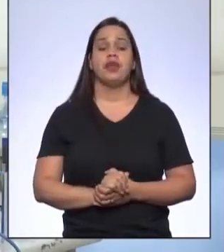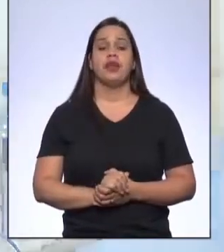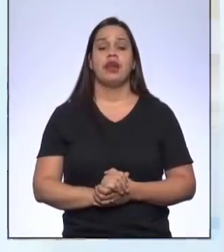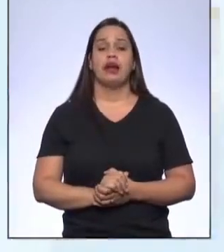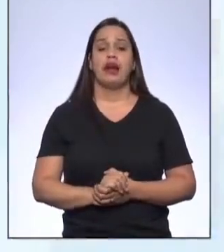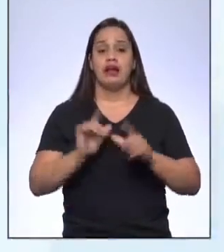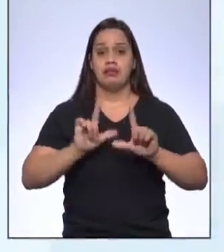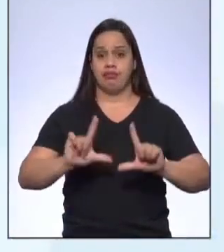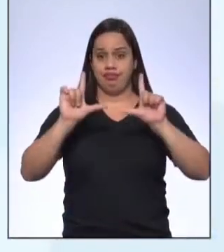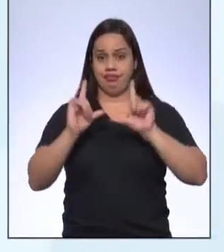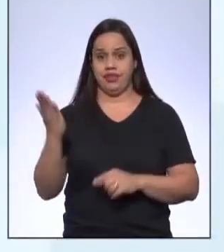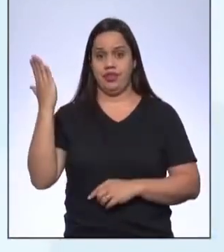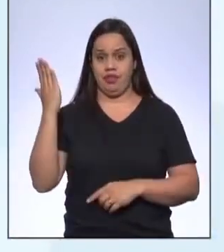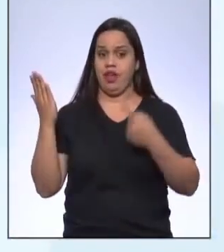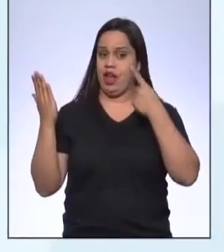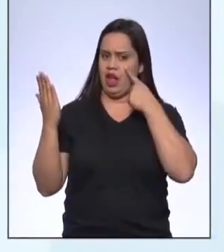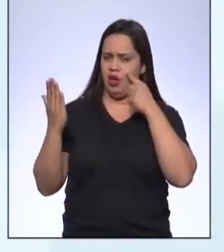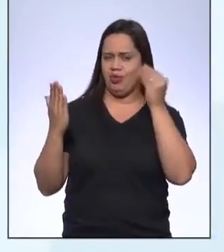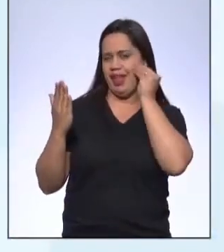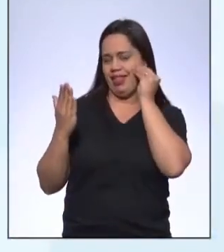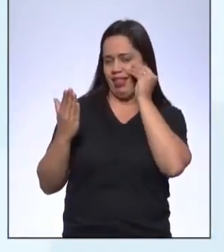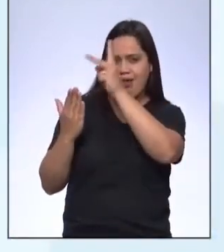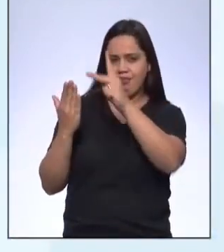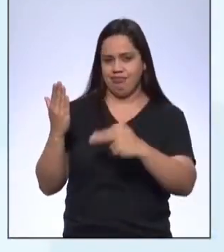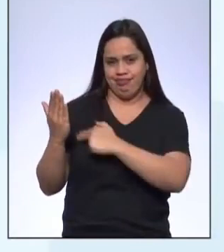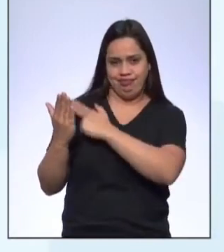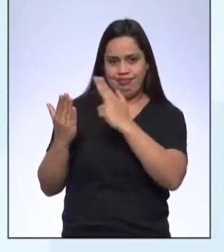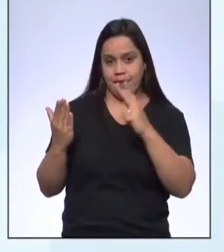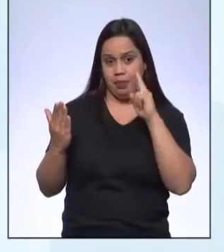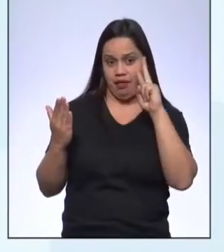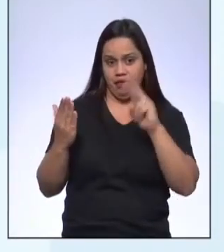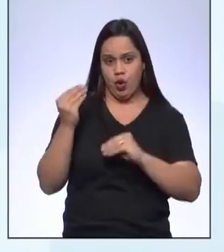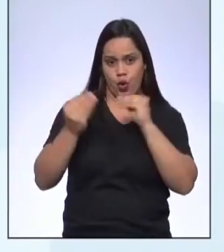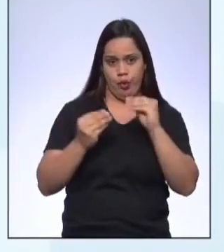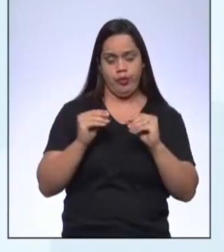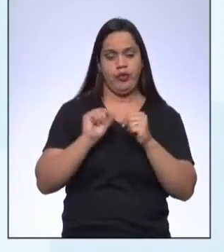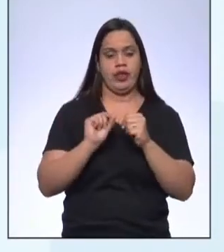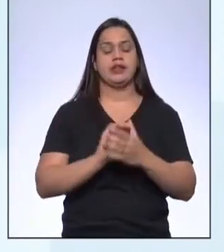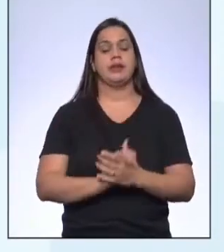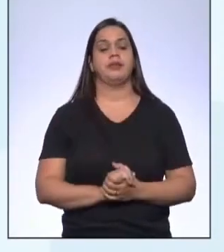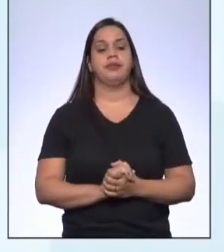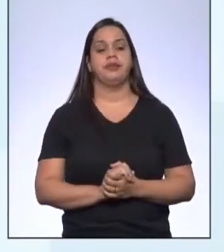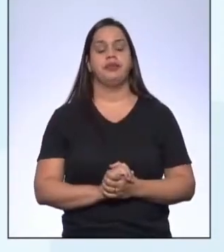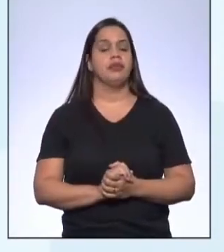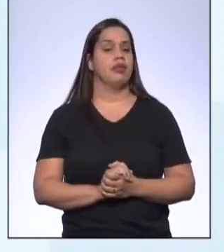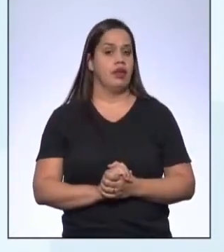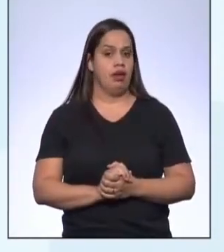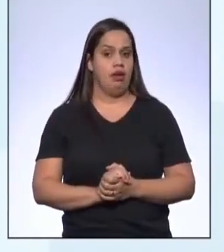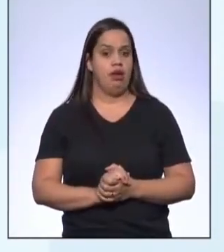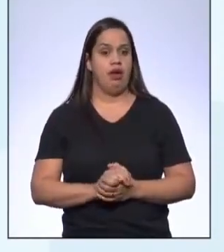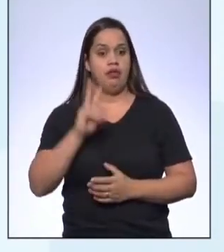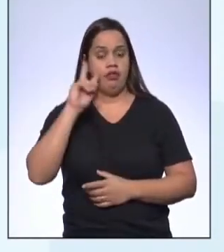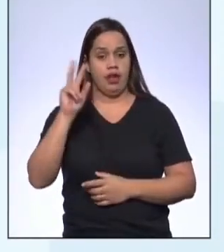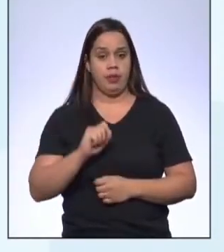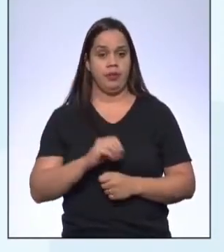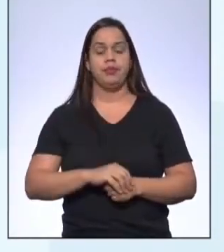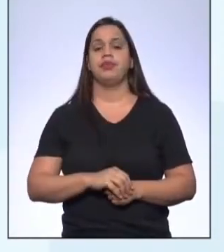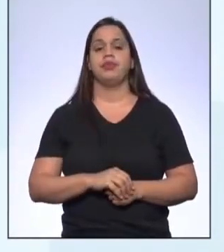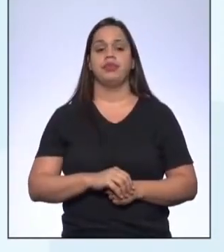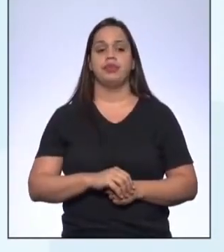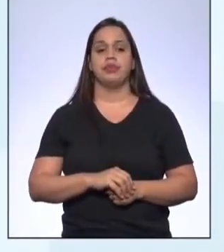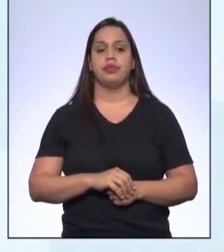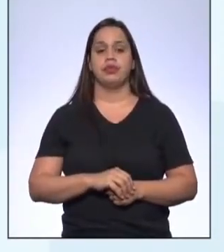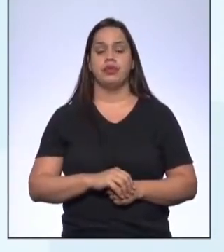também montar uma animação para a gente ver o passo a passo. Então, a primeira coisa que eu fiz, eu peguei a área, o raio